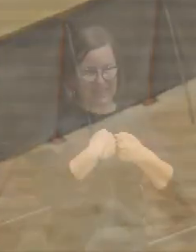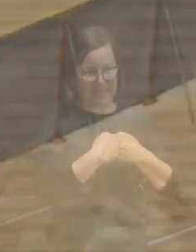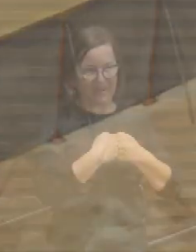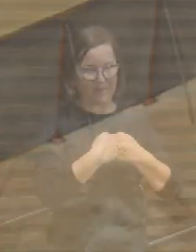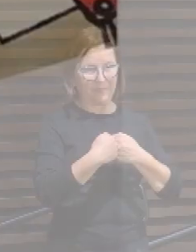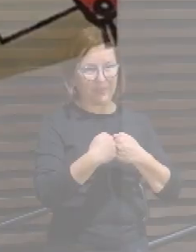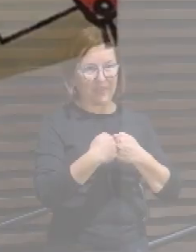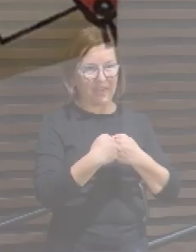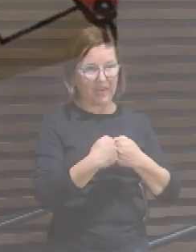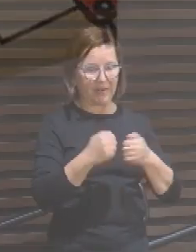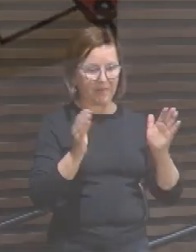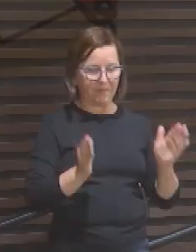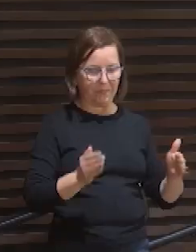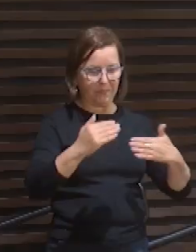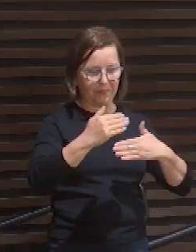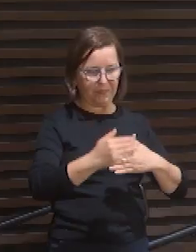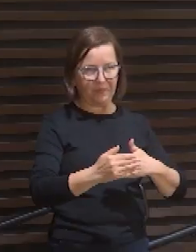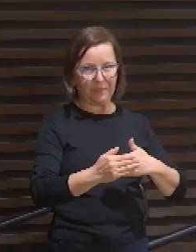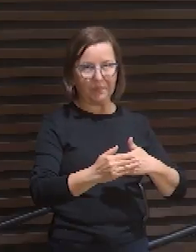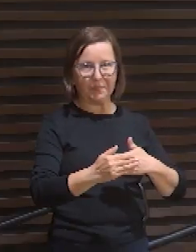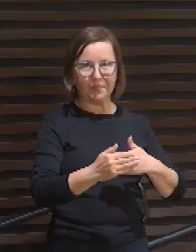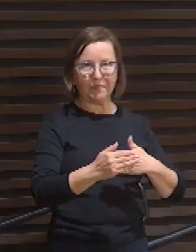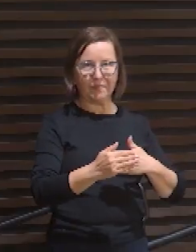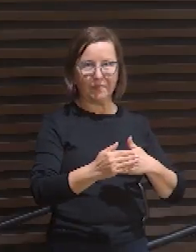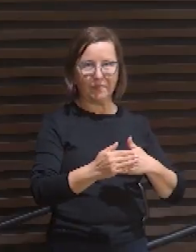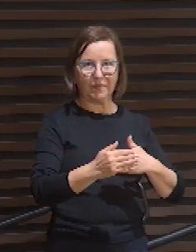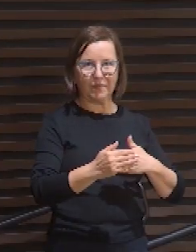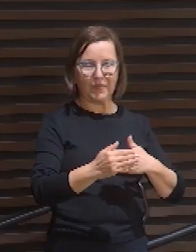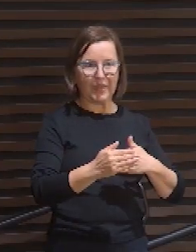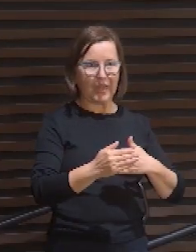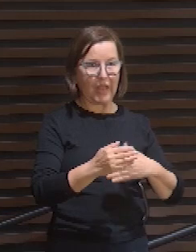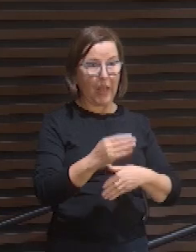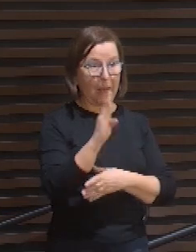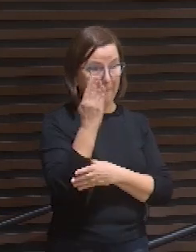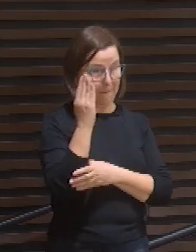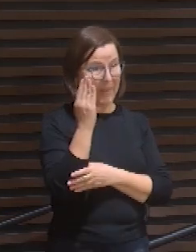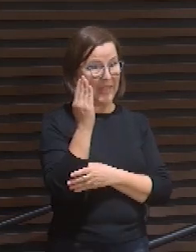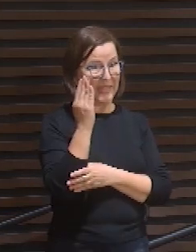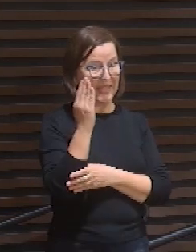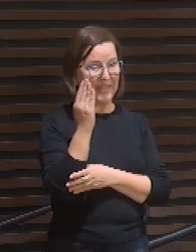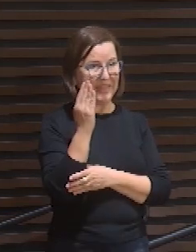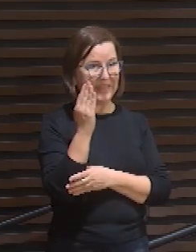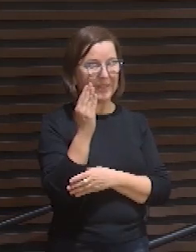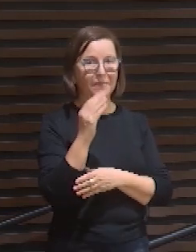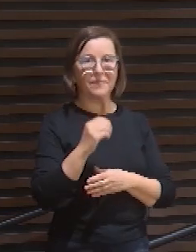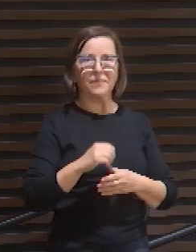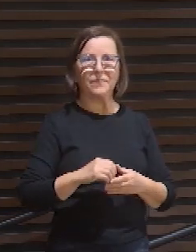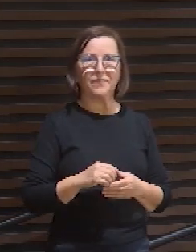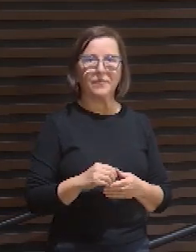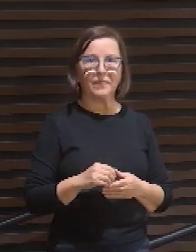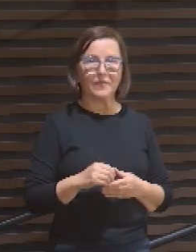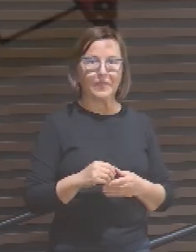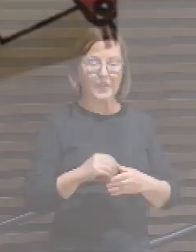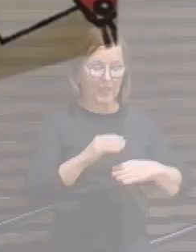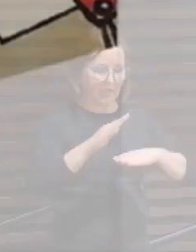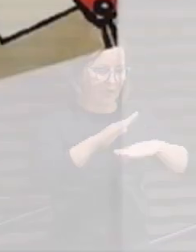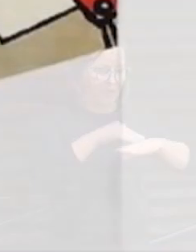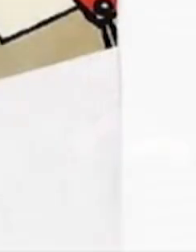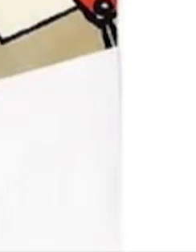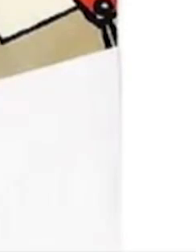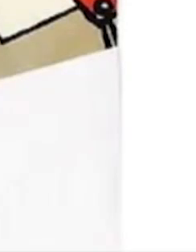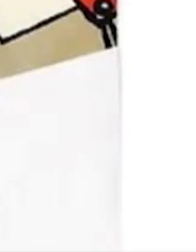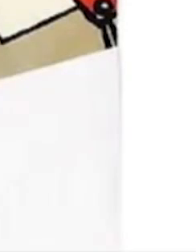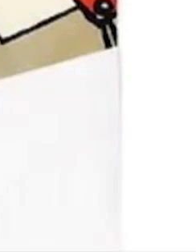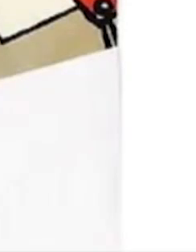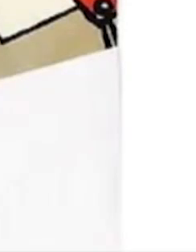uma caixa de madeira de acácia revestida de ouro por dentro e